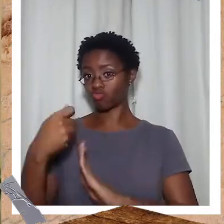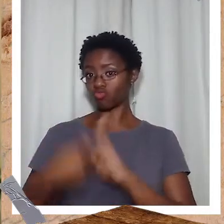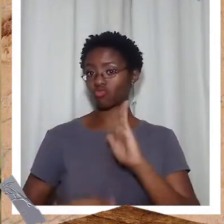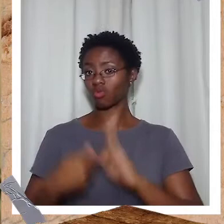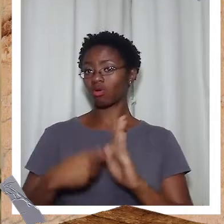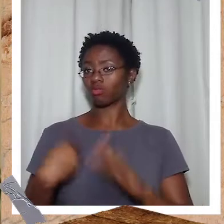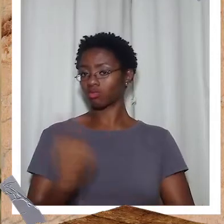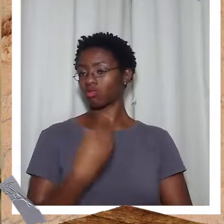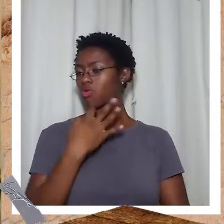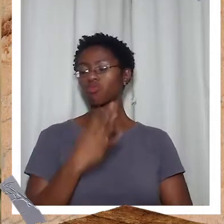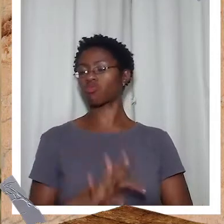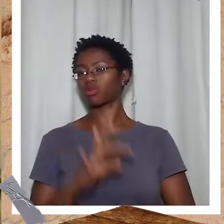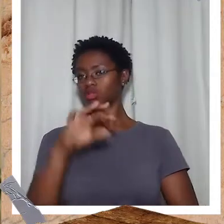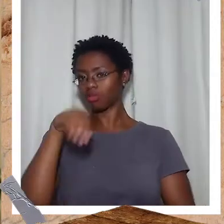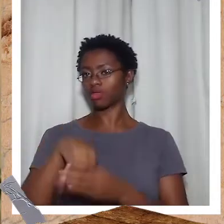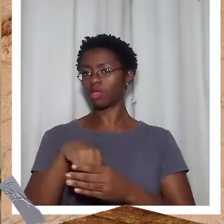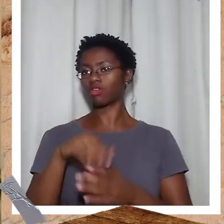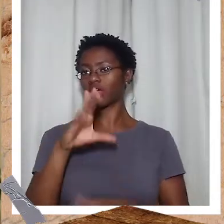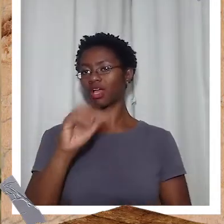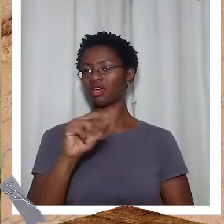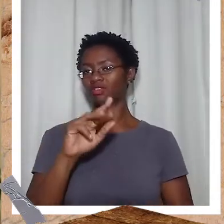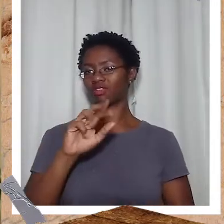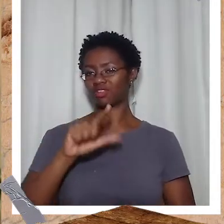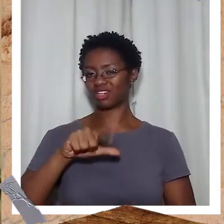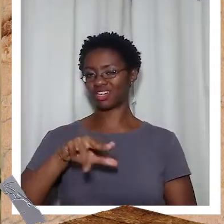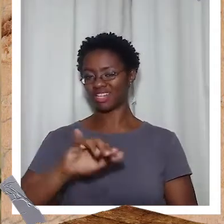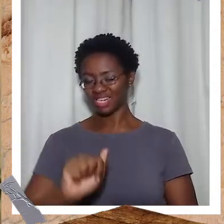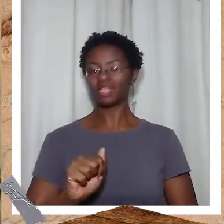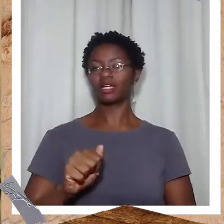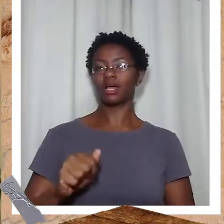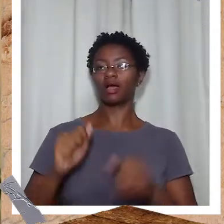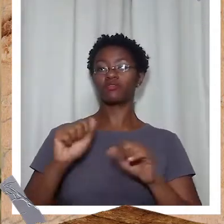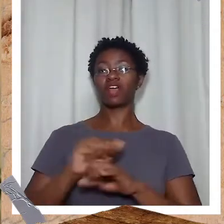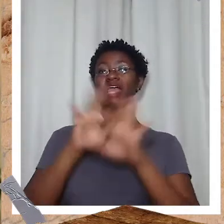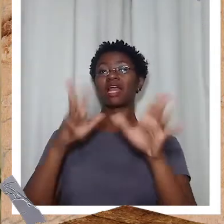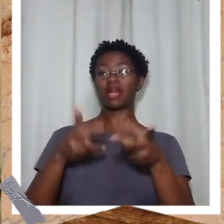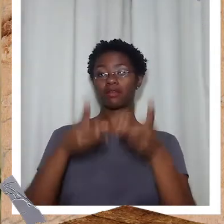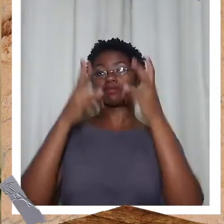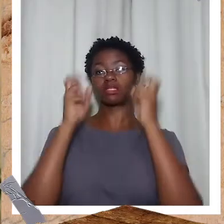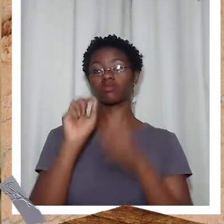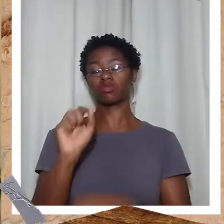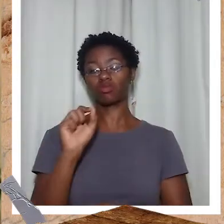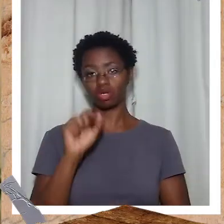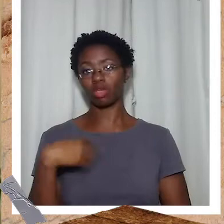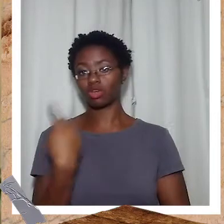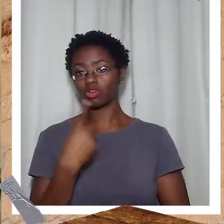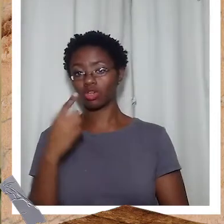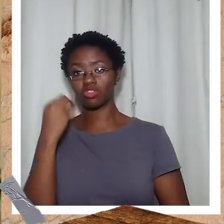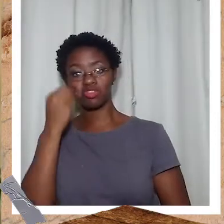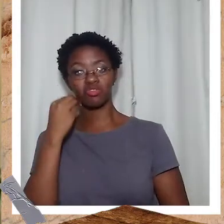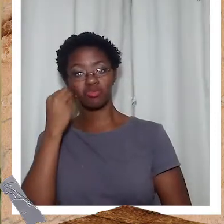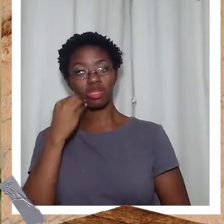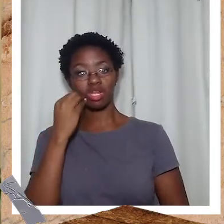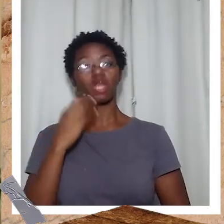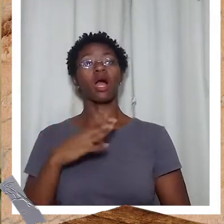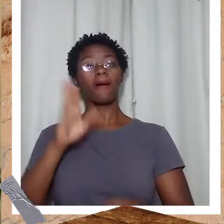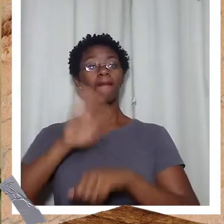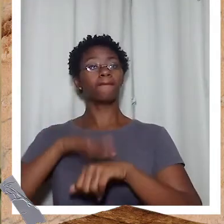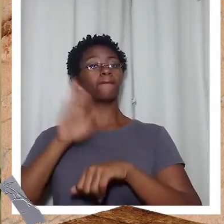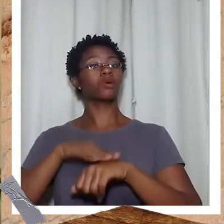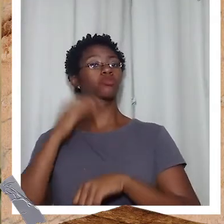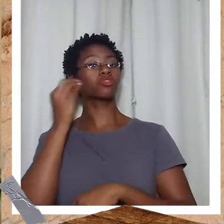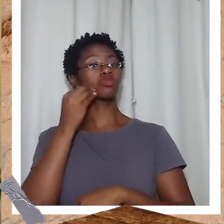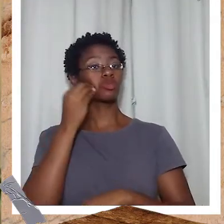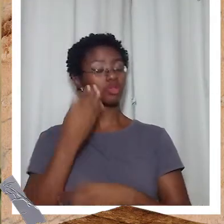que estamos mergulhando, o que tem ficado cada vez mais evidente é que, ao mergulhar na própria experiência